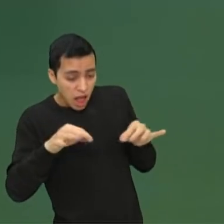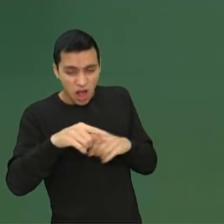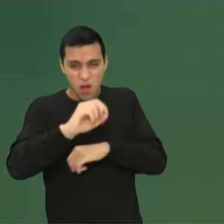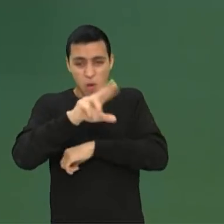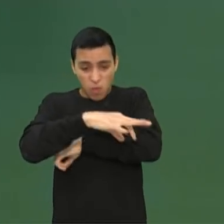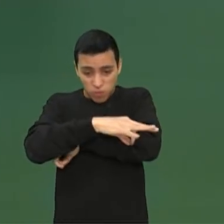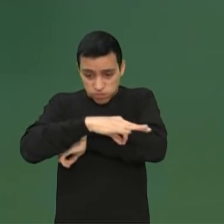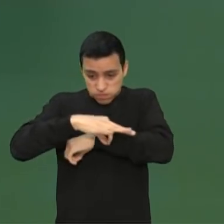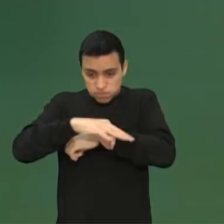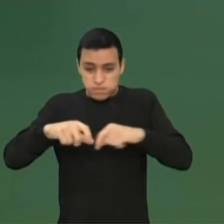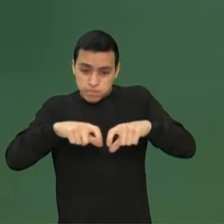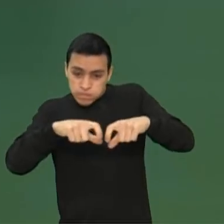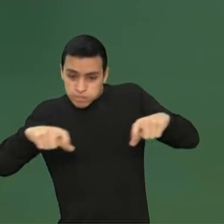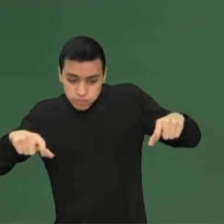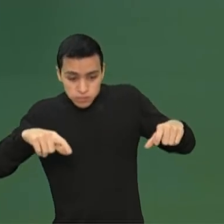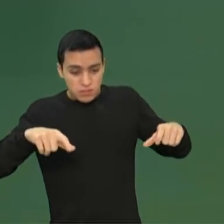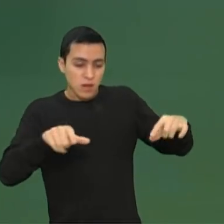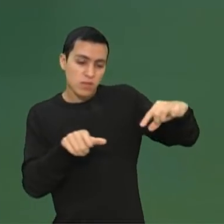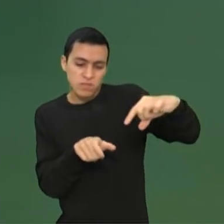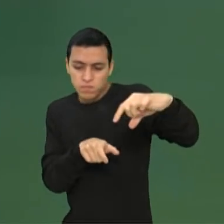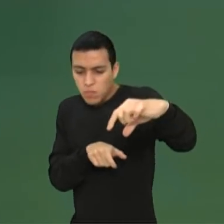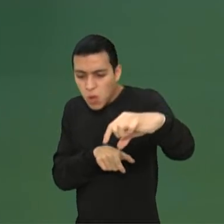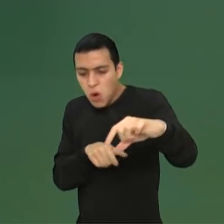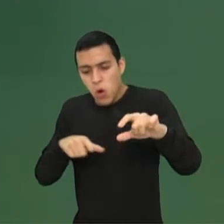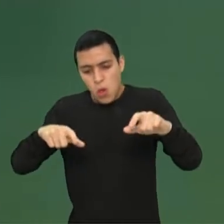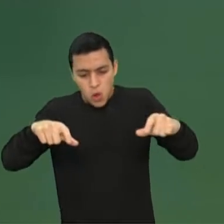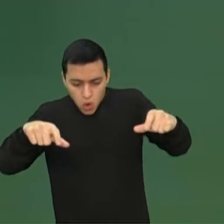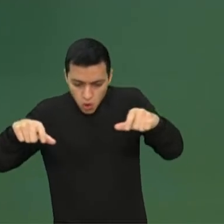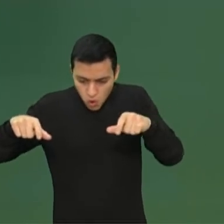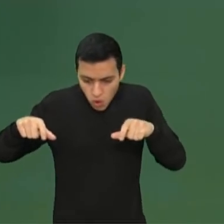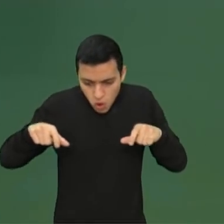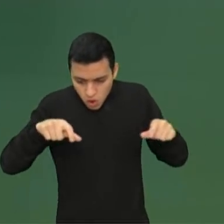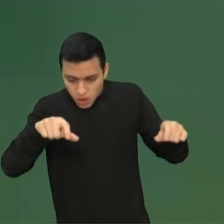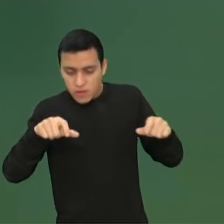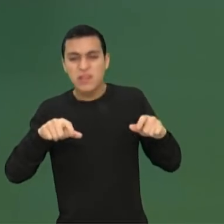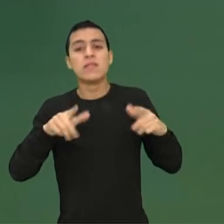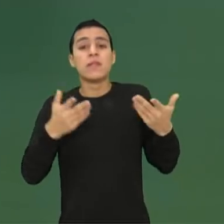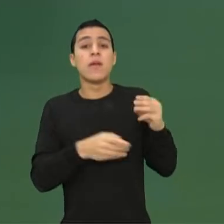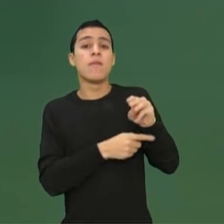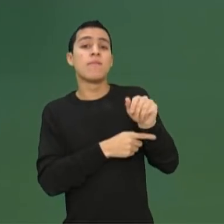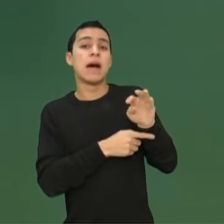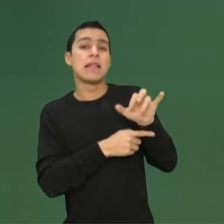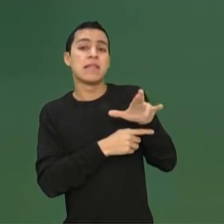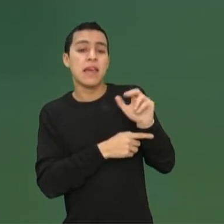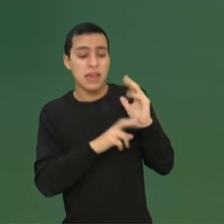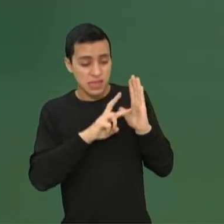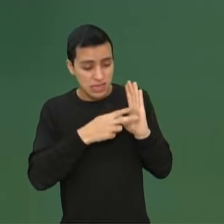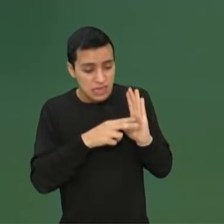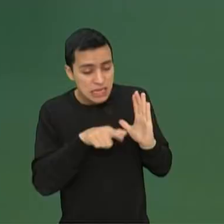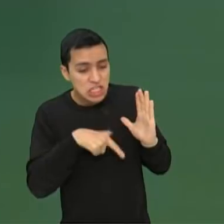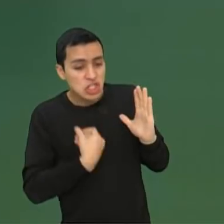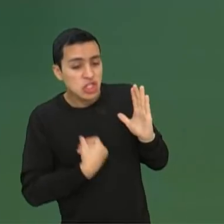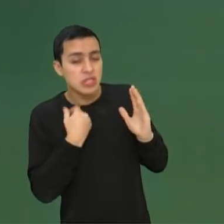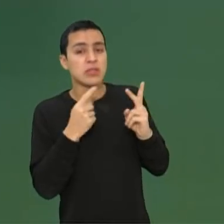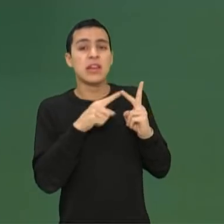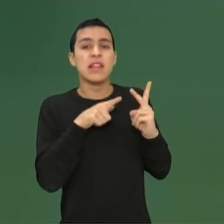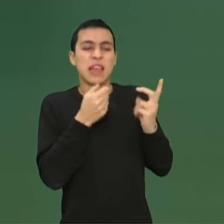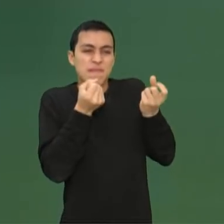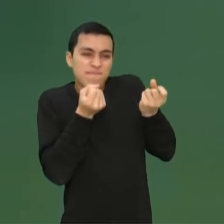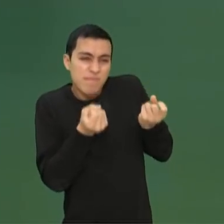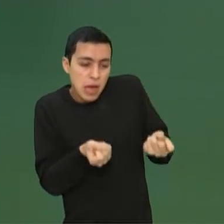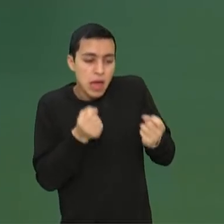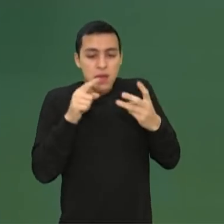medi-los. Então, matéria é tudo aquilo que existe, que tem massa e que ocupa um